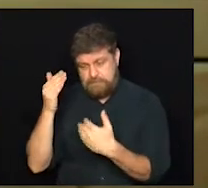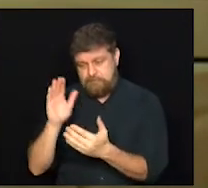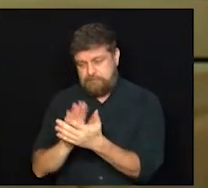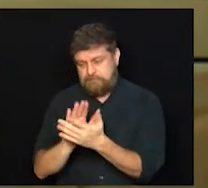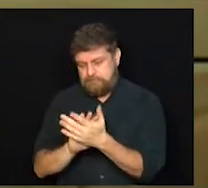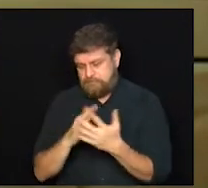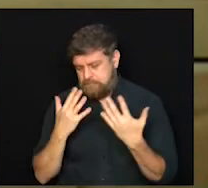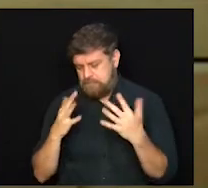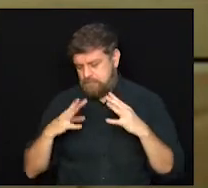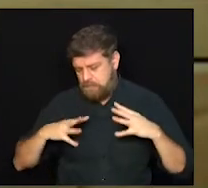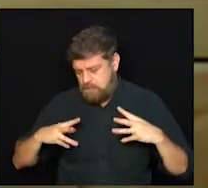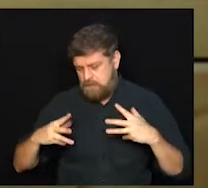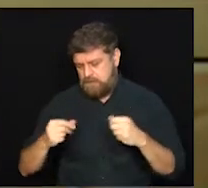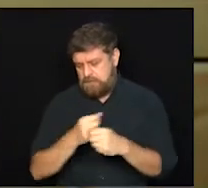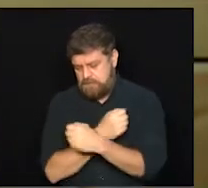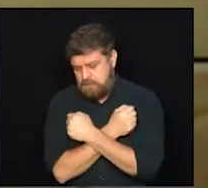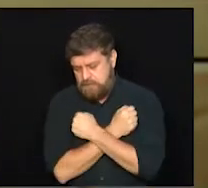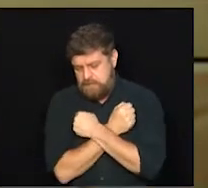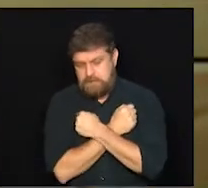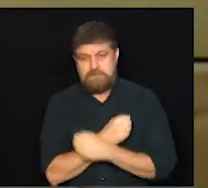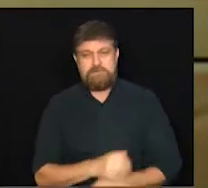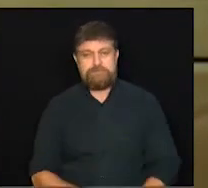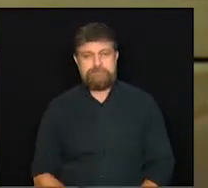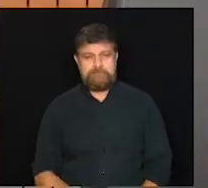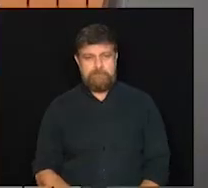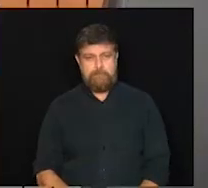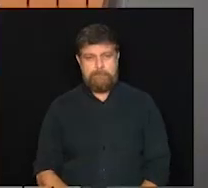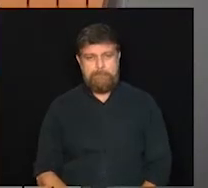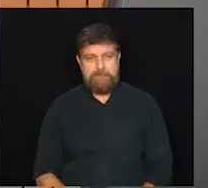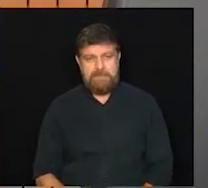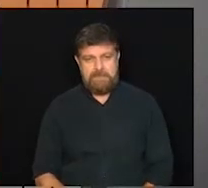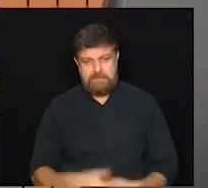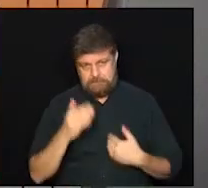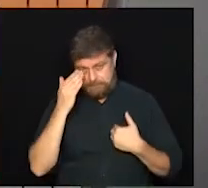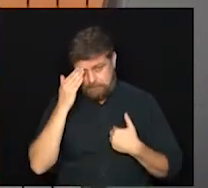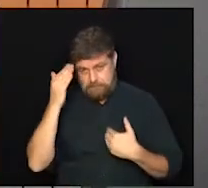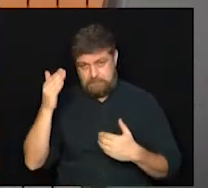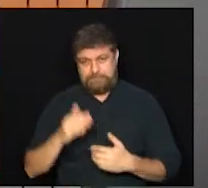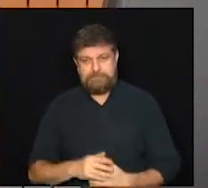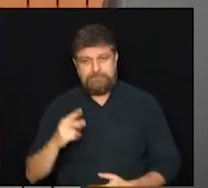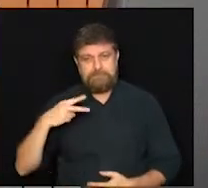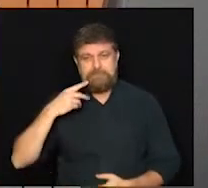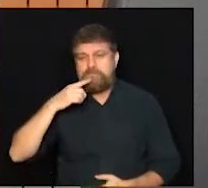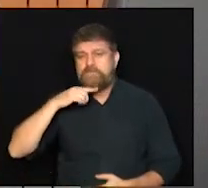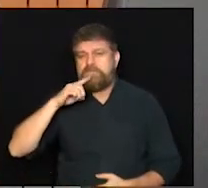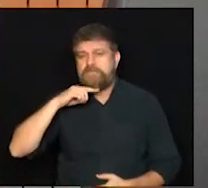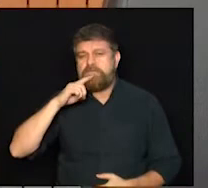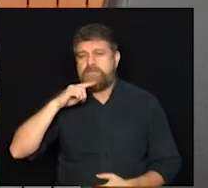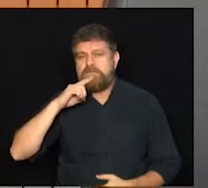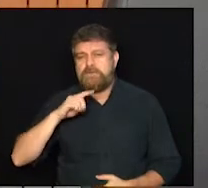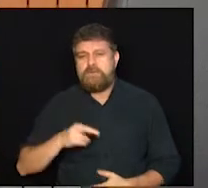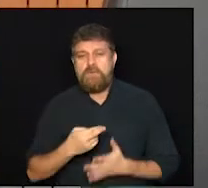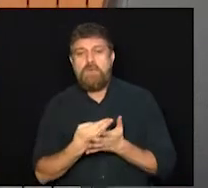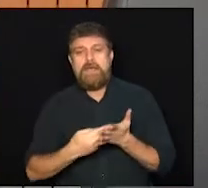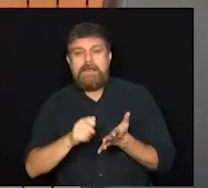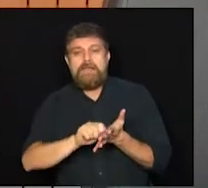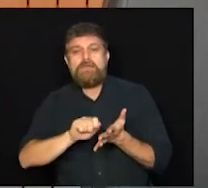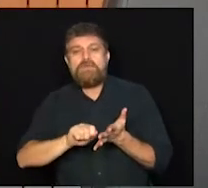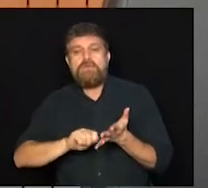todos que participaram. Um abraço. Obrigado, Cecílio. Vereador Eduardo Magoga, nosso relator, com a